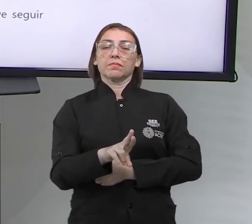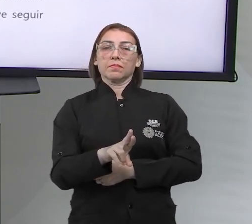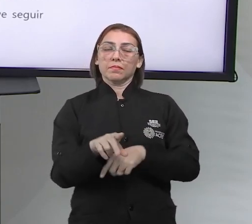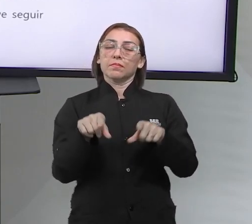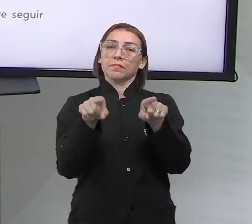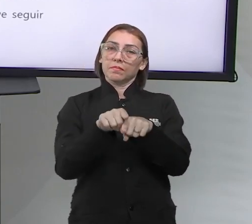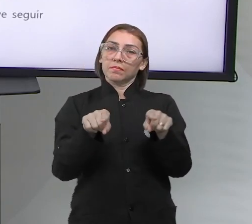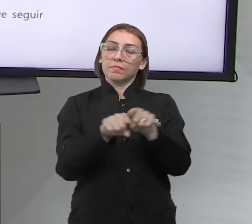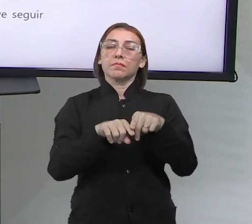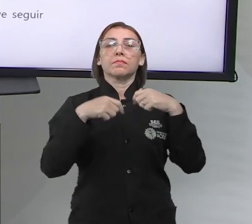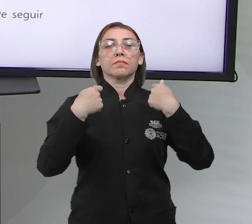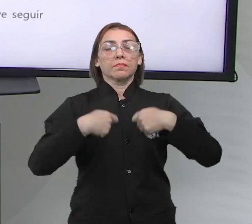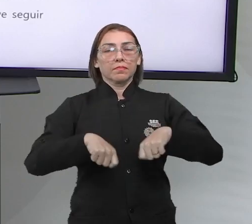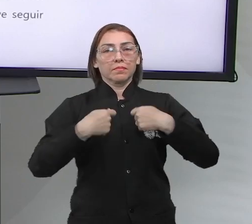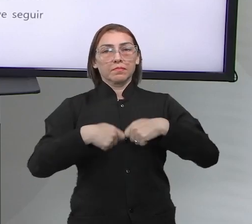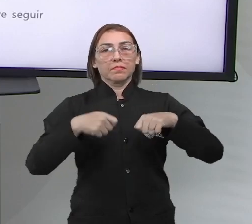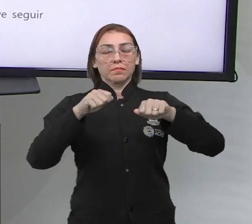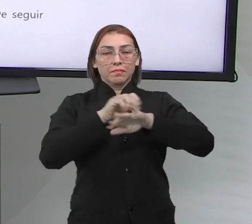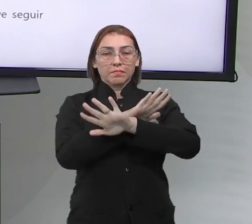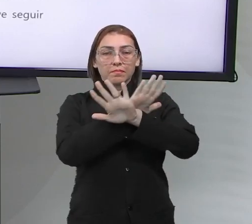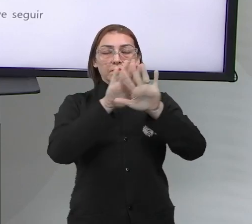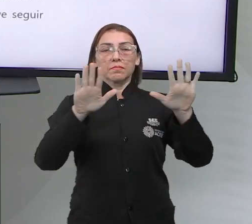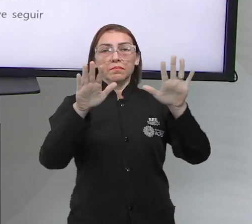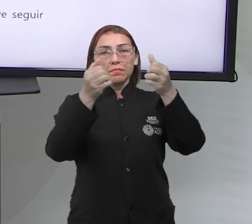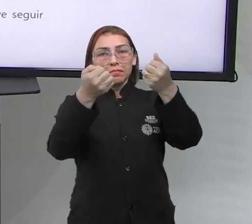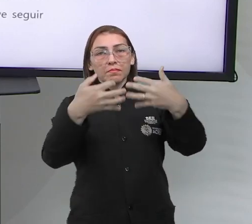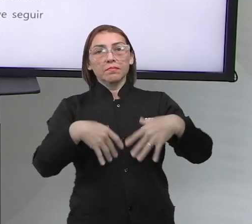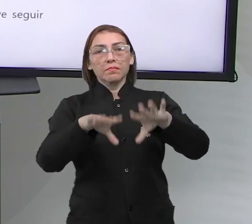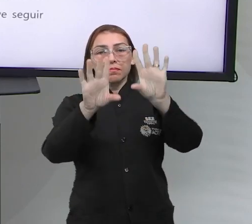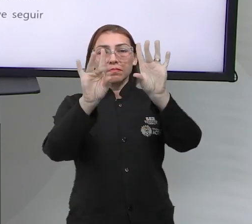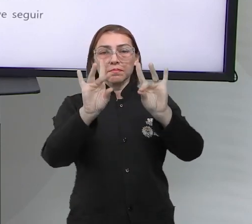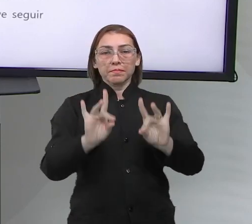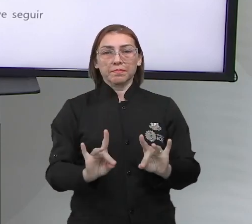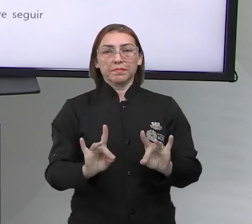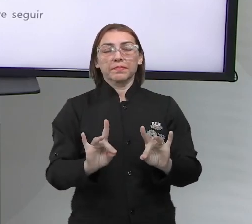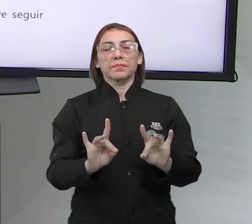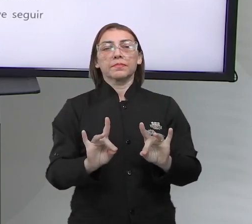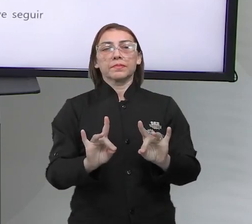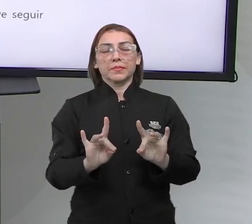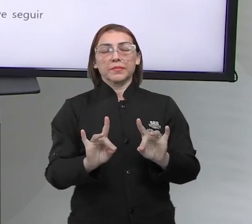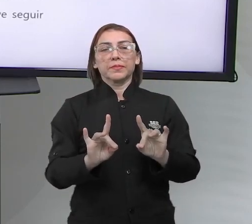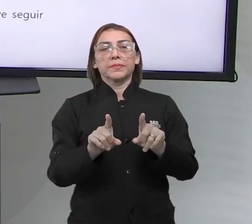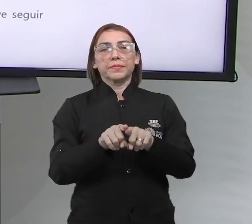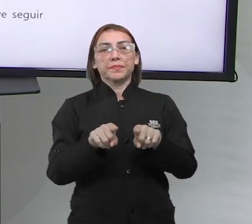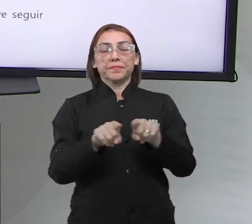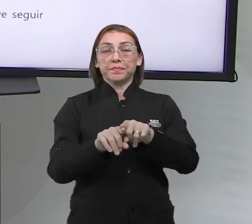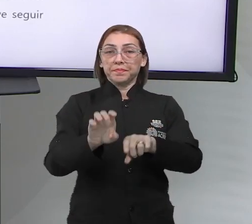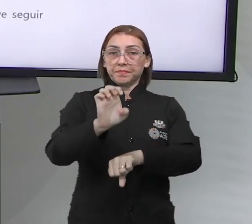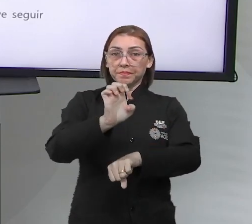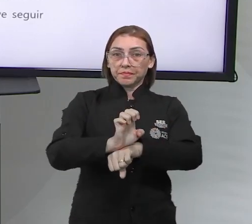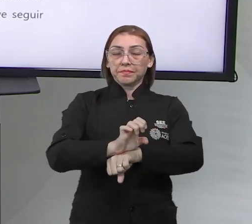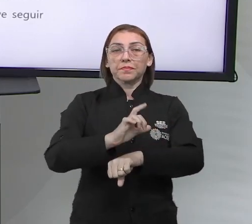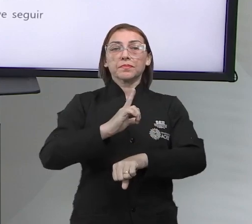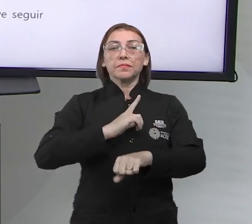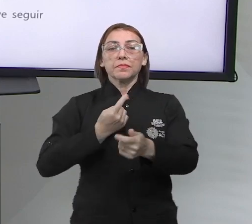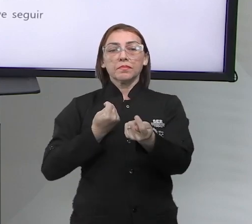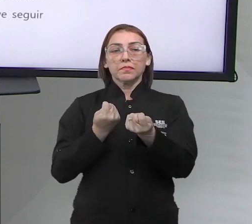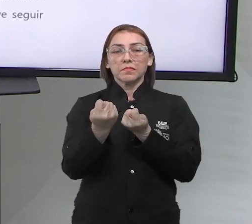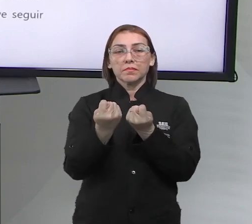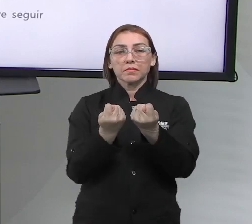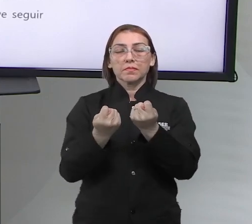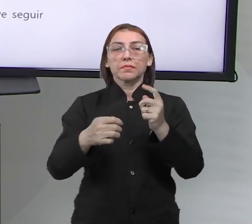obrigações também precisam ser claramente definidas, para assim o Estado ter um controle